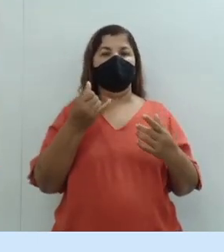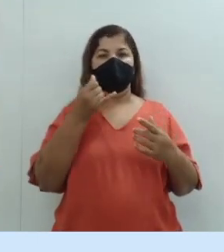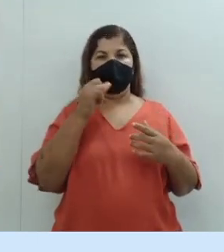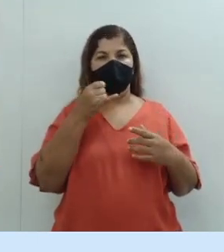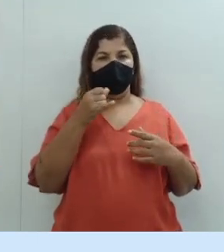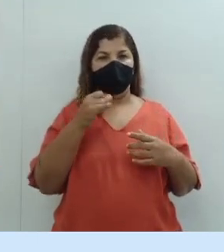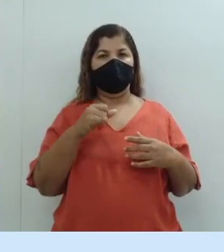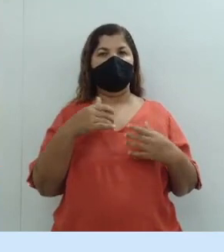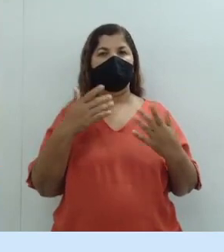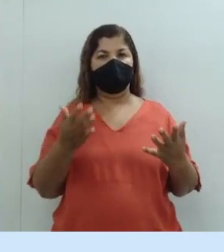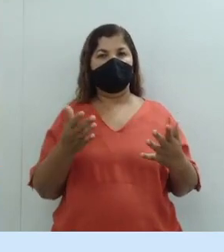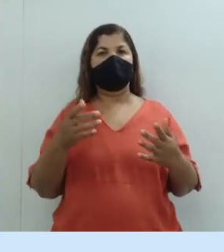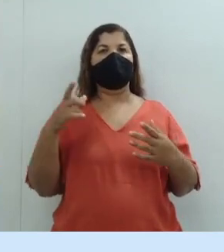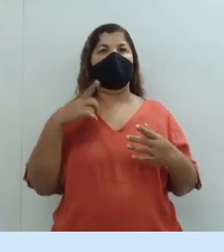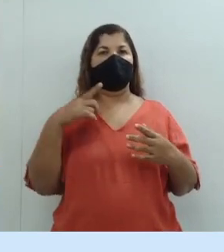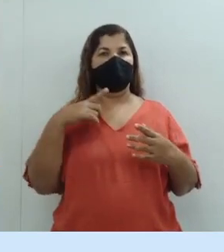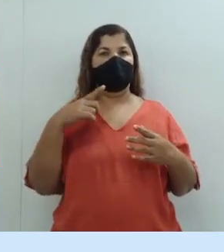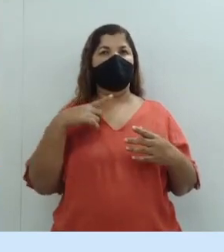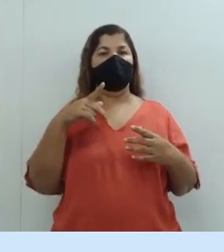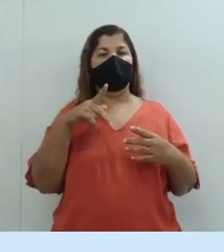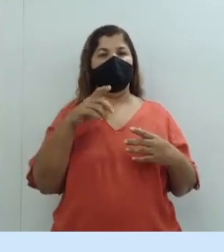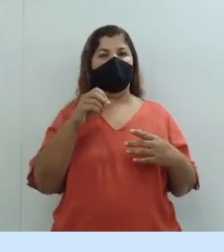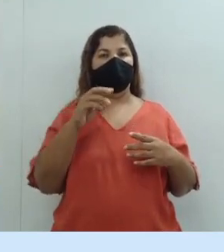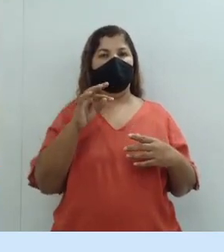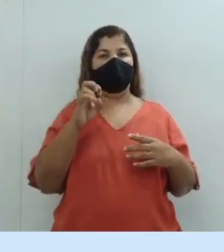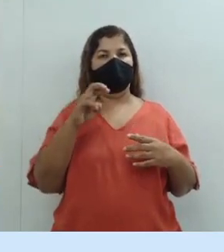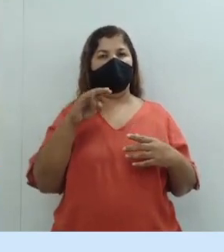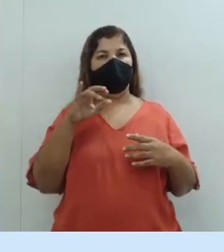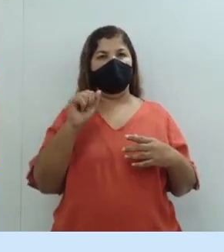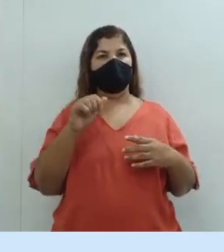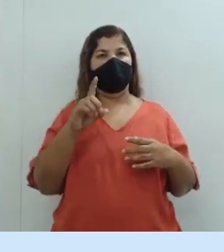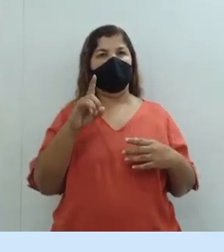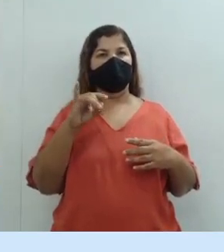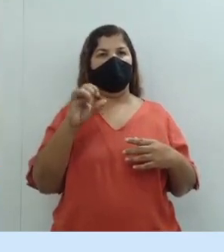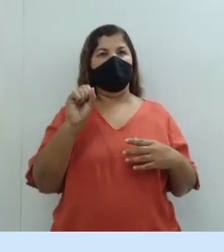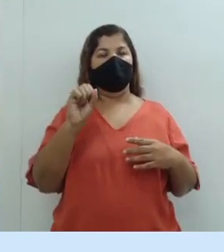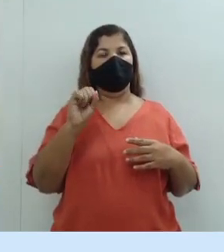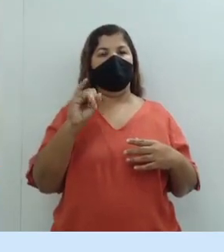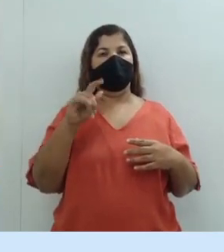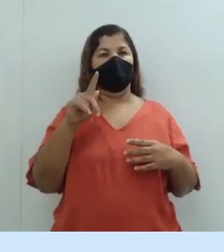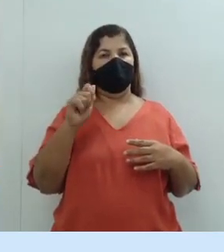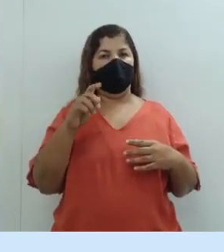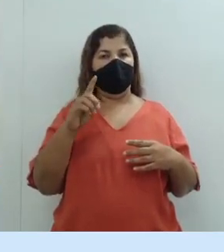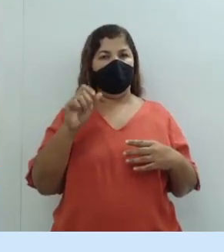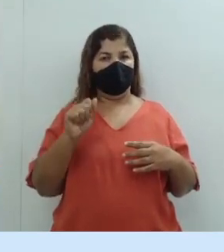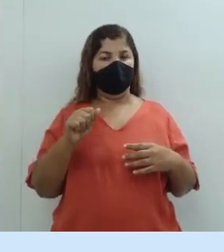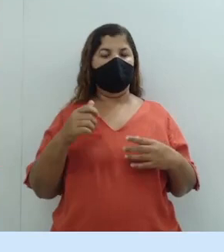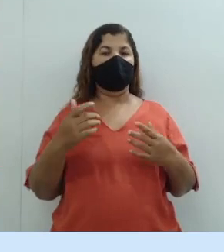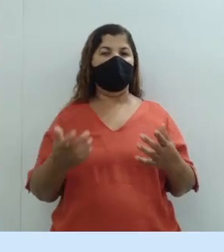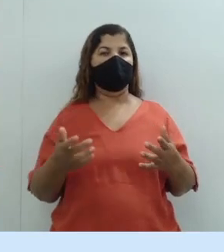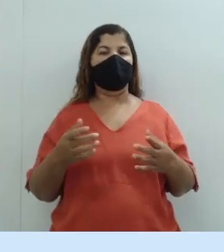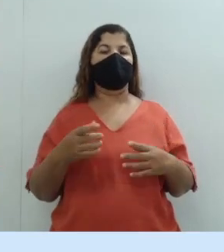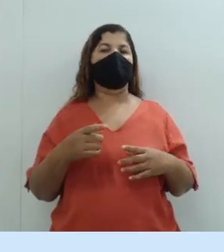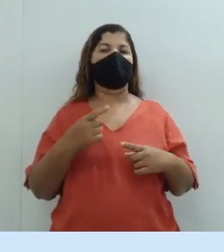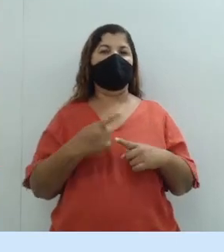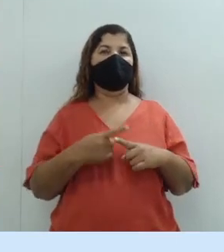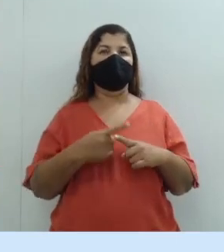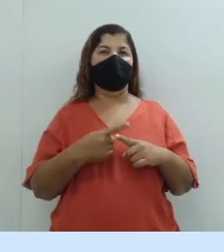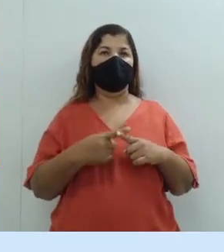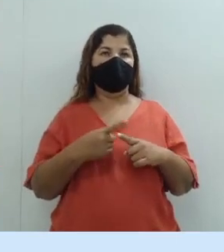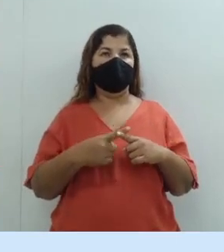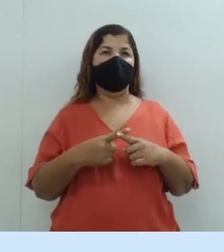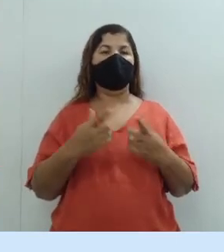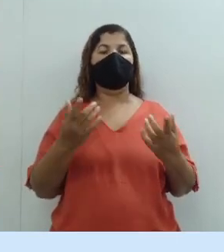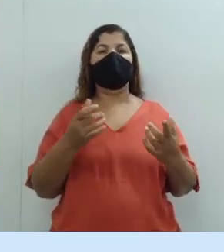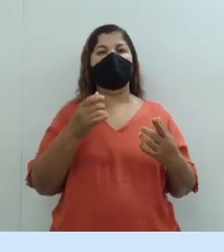como potência dissipada também. Então, muitas vezes essa potência a gente diz como potência dissipada, porque com exceção do